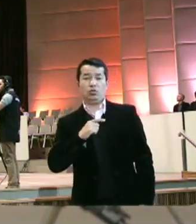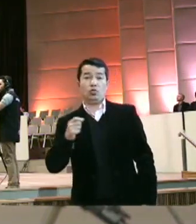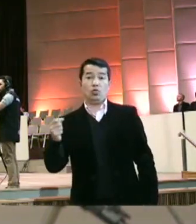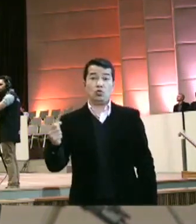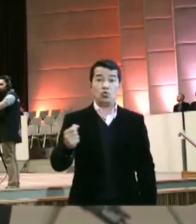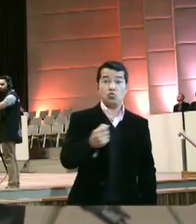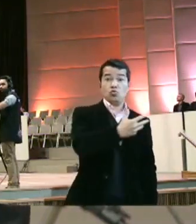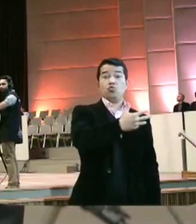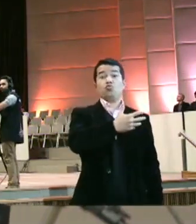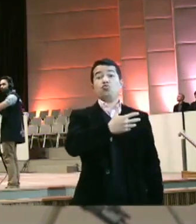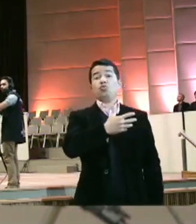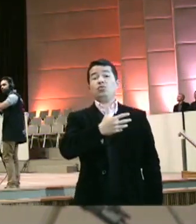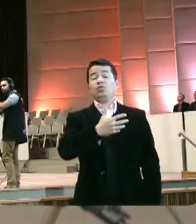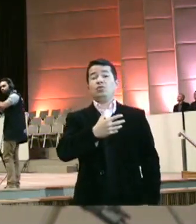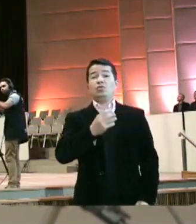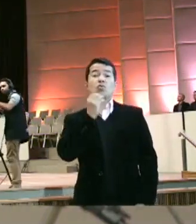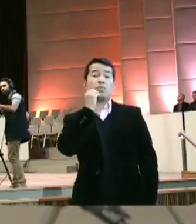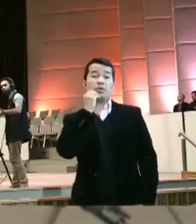chance que Ele nos dá.